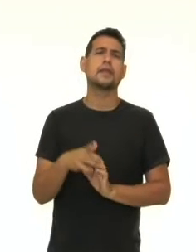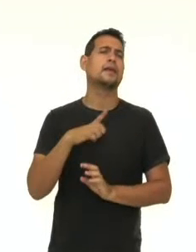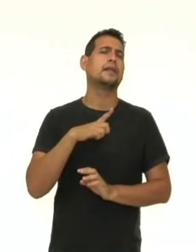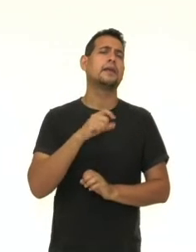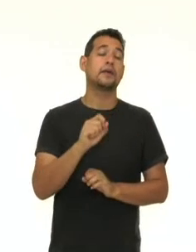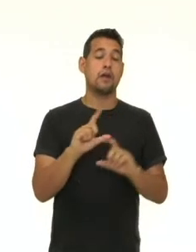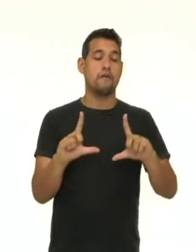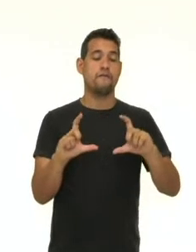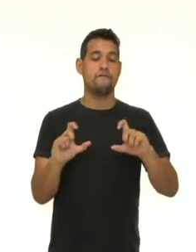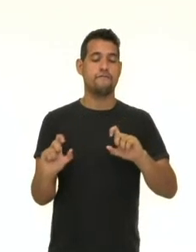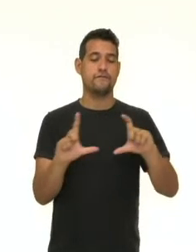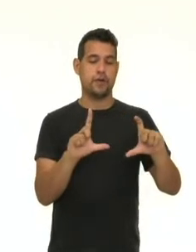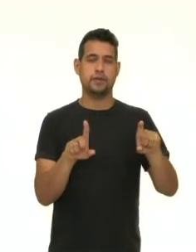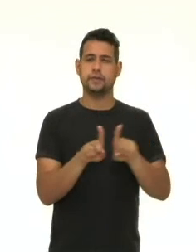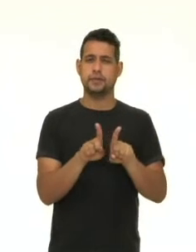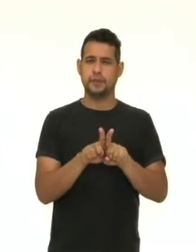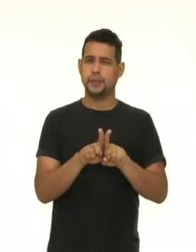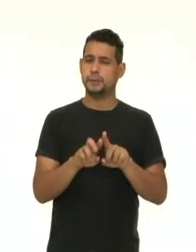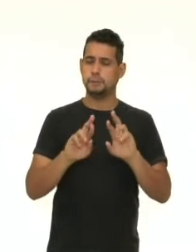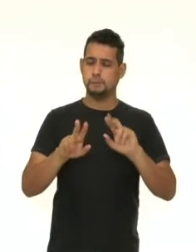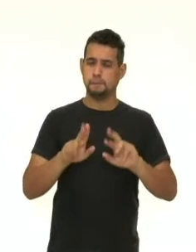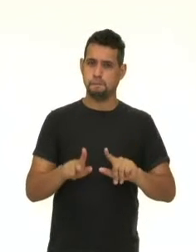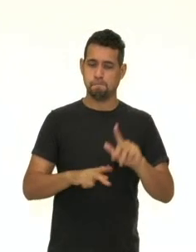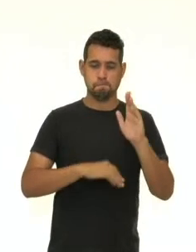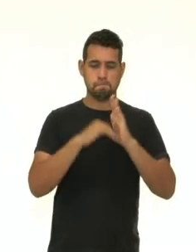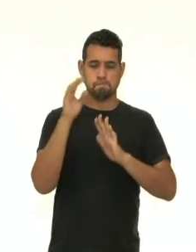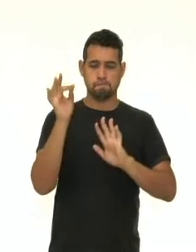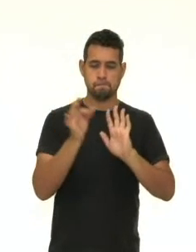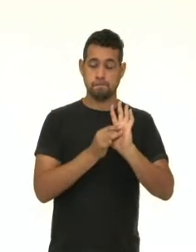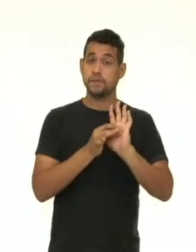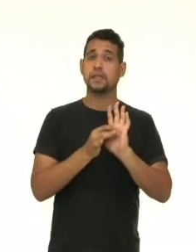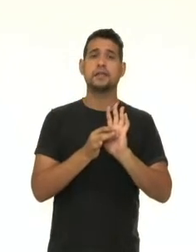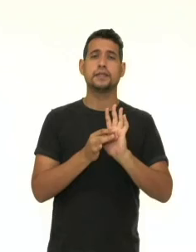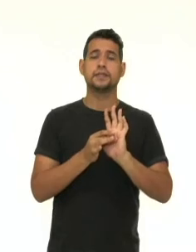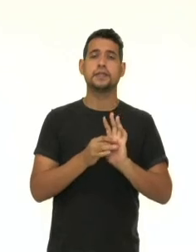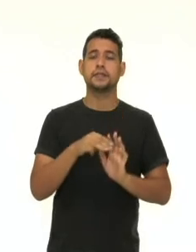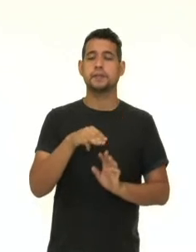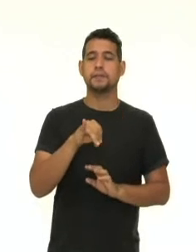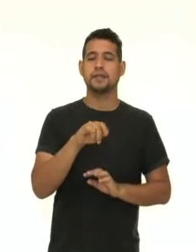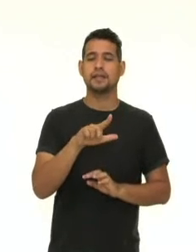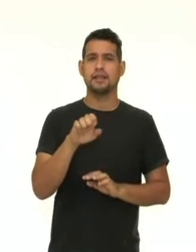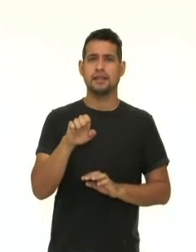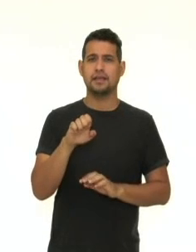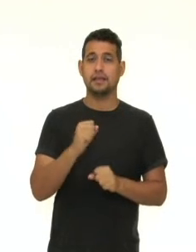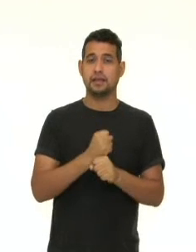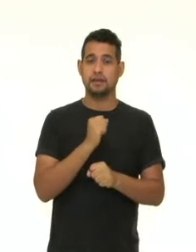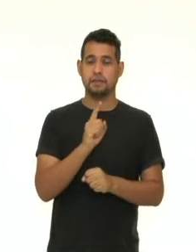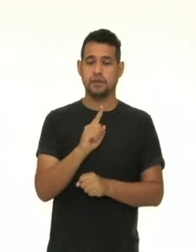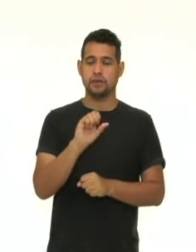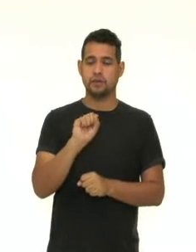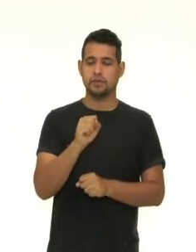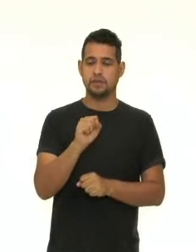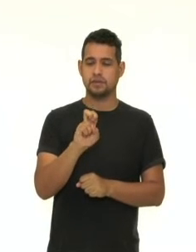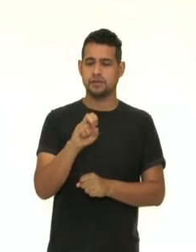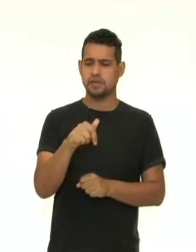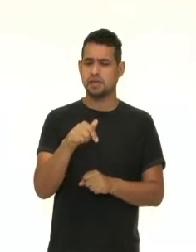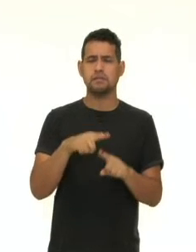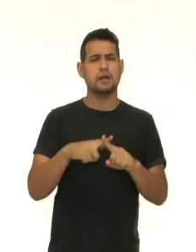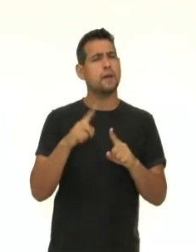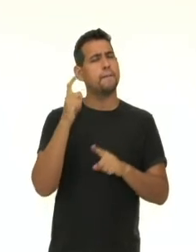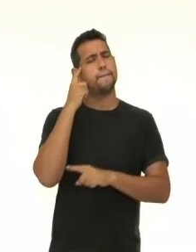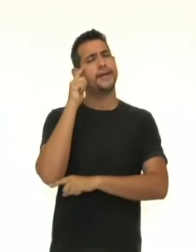a imagem, As Respigadoras, a pintura realista de Millet, de 1857. Então